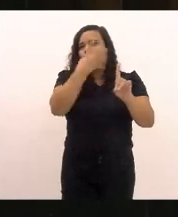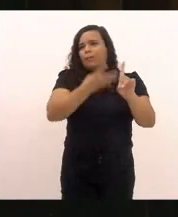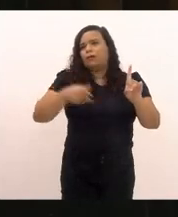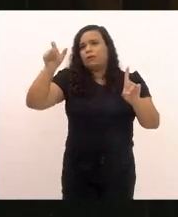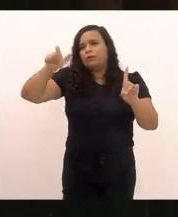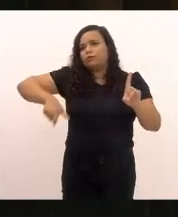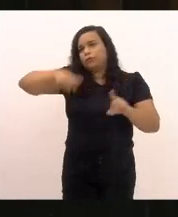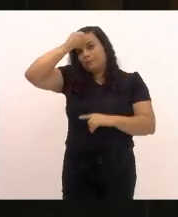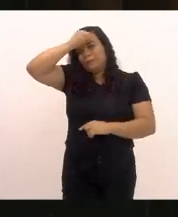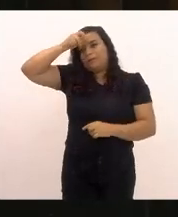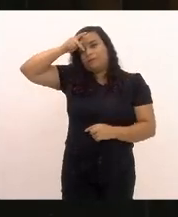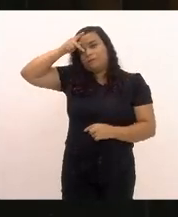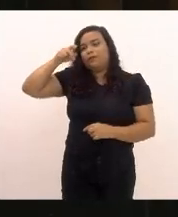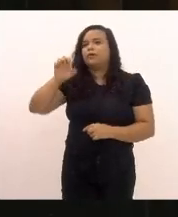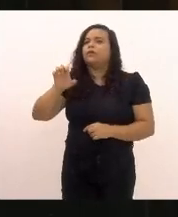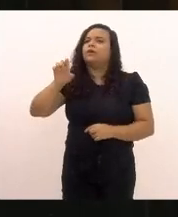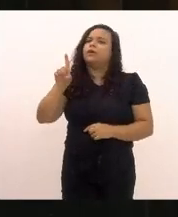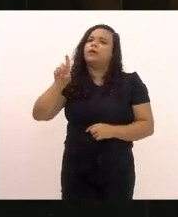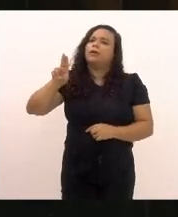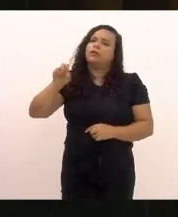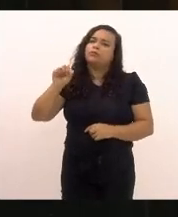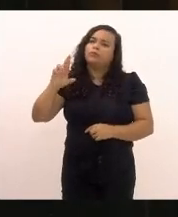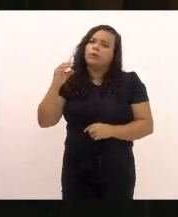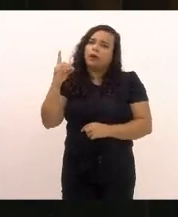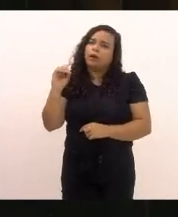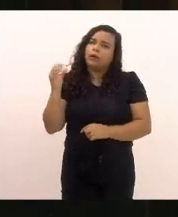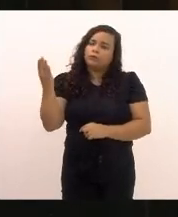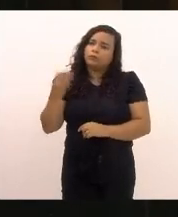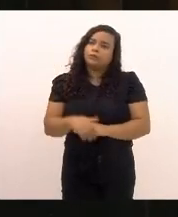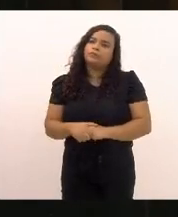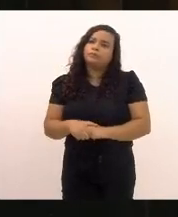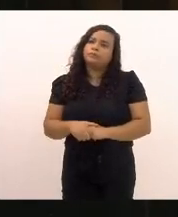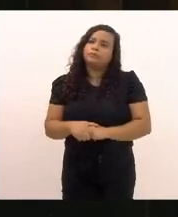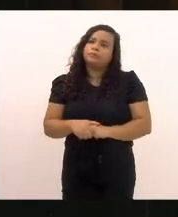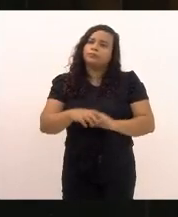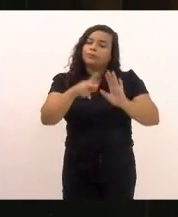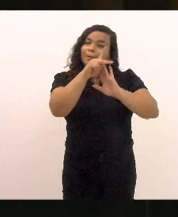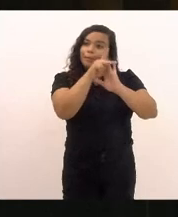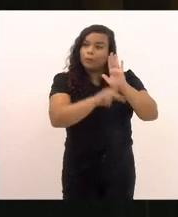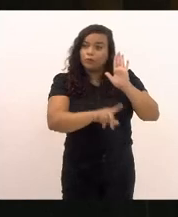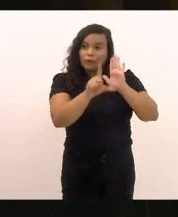em sua homenagem, nervosinho da Odebrecht. Esse projeto de lei